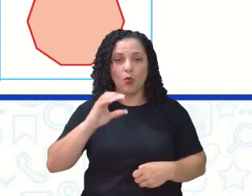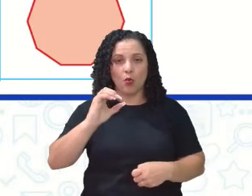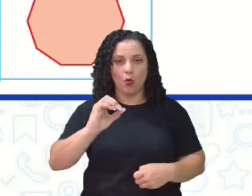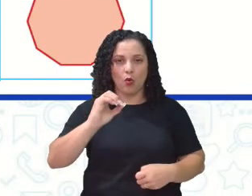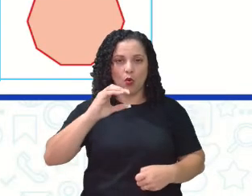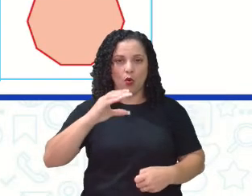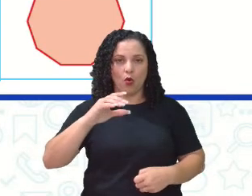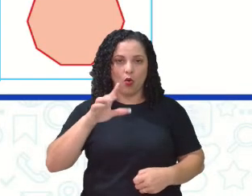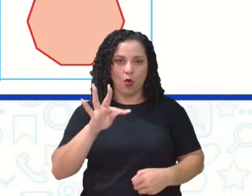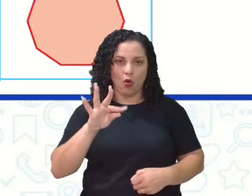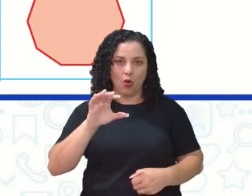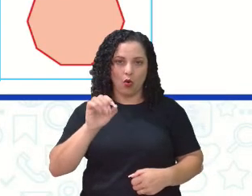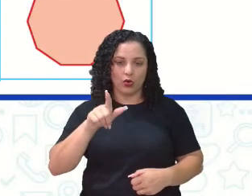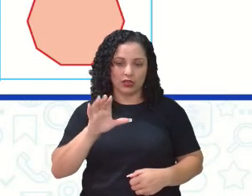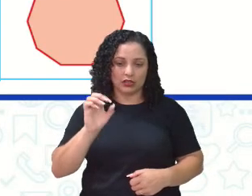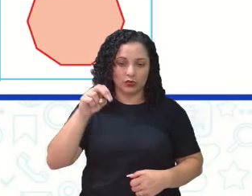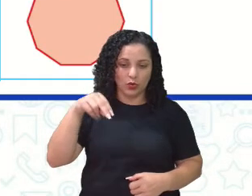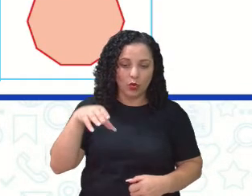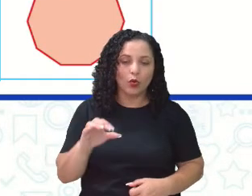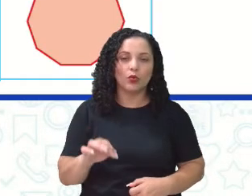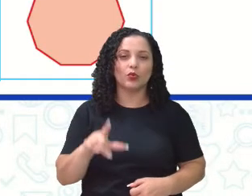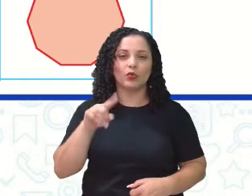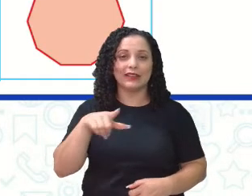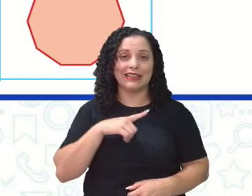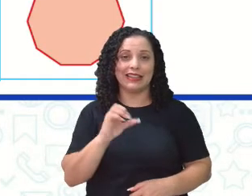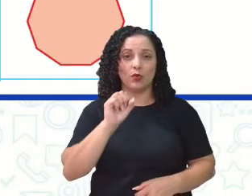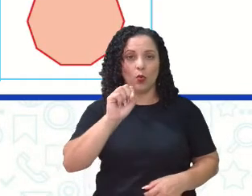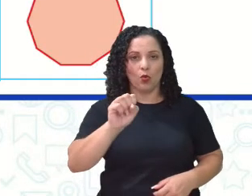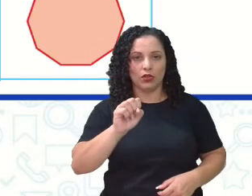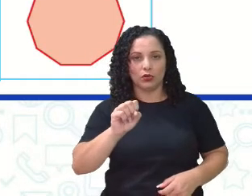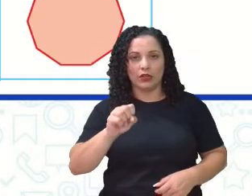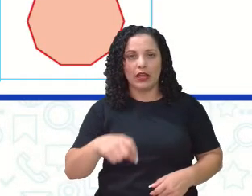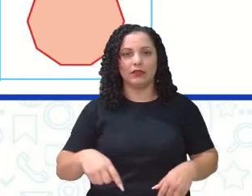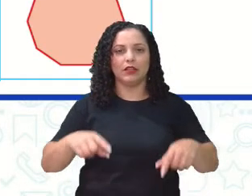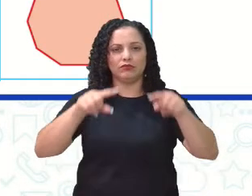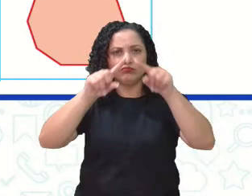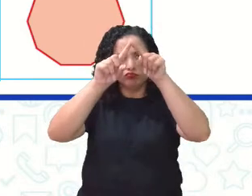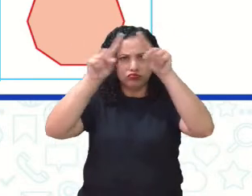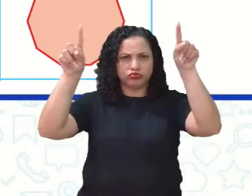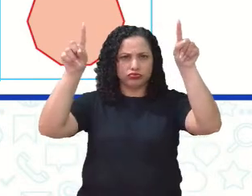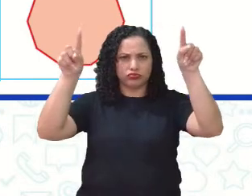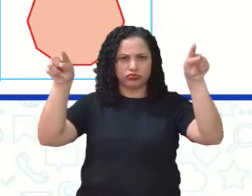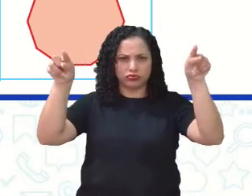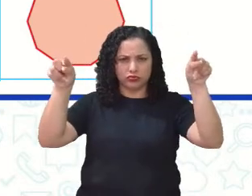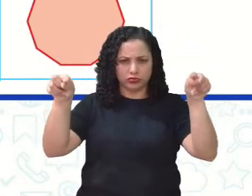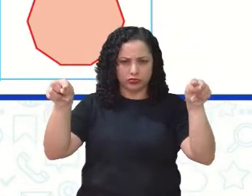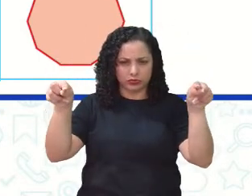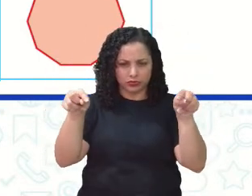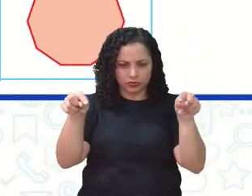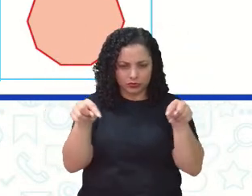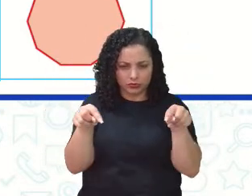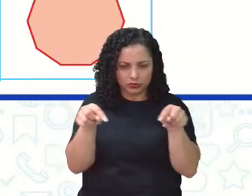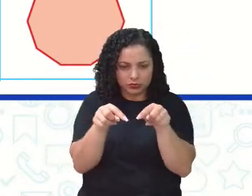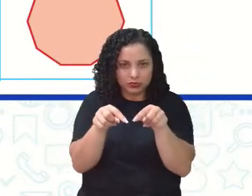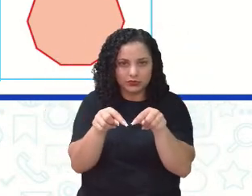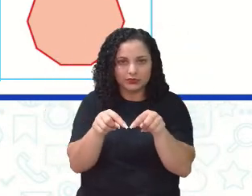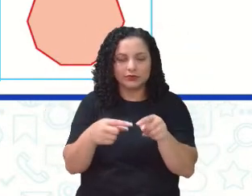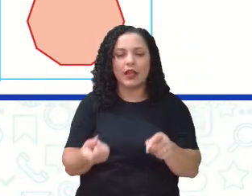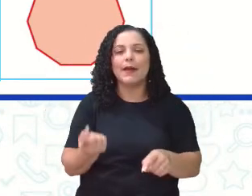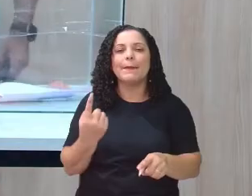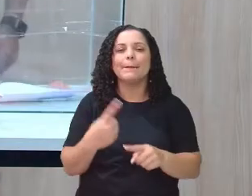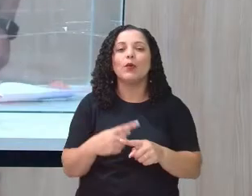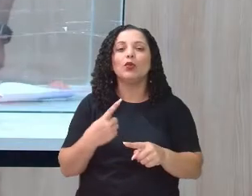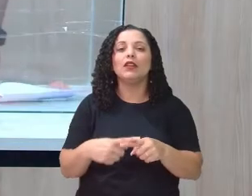É um polígono aí que possui 8 lados, certo? Então, eu vou falar também, já o